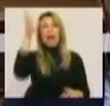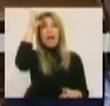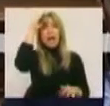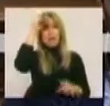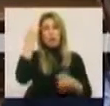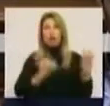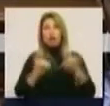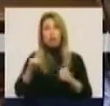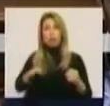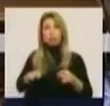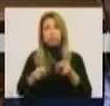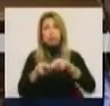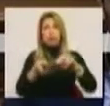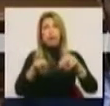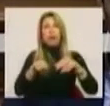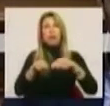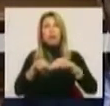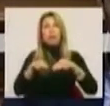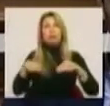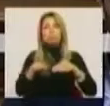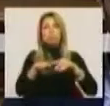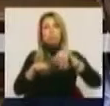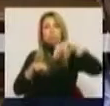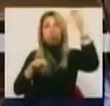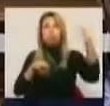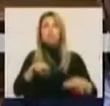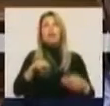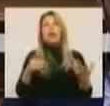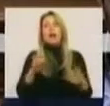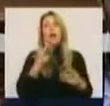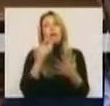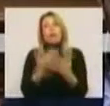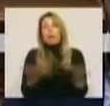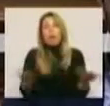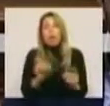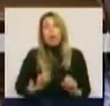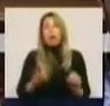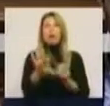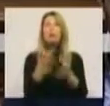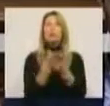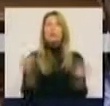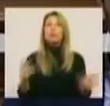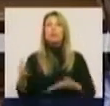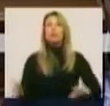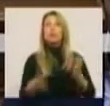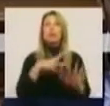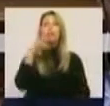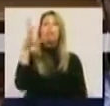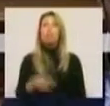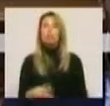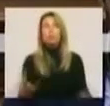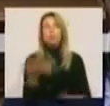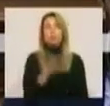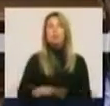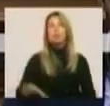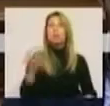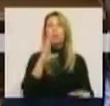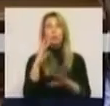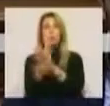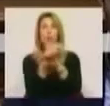a ser um problema de dimensões consideráveis e sem soluções adequadas nas estradas portuguesas. Trata-se de uma situação diversa nas